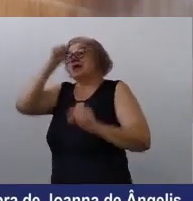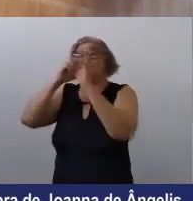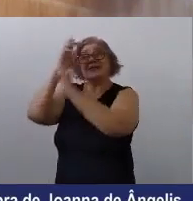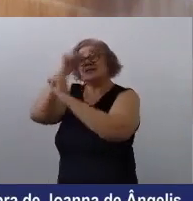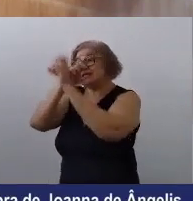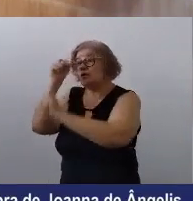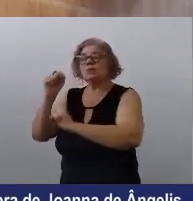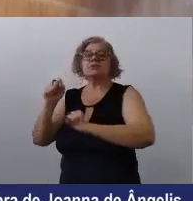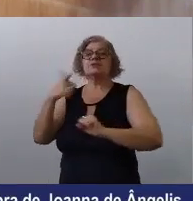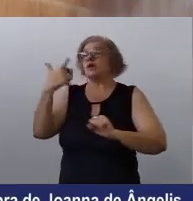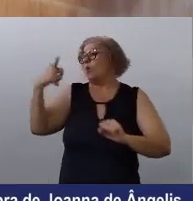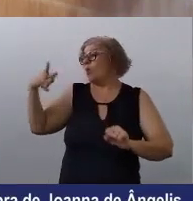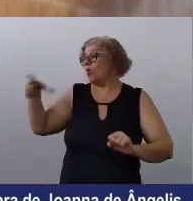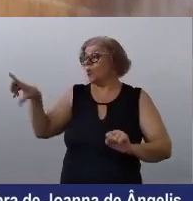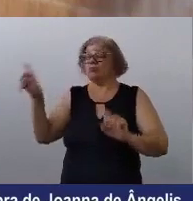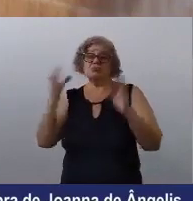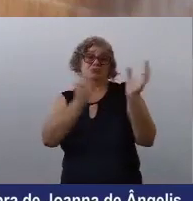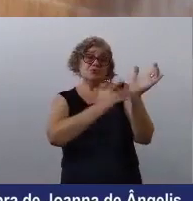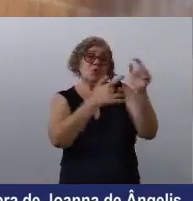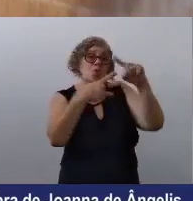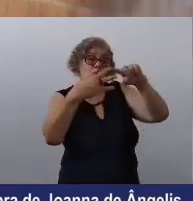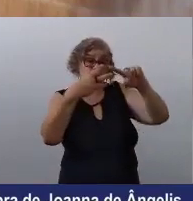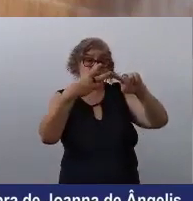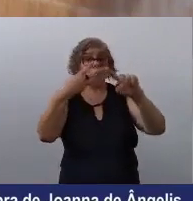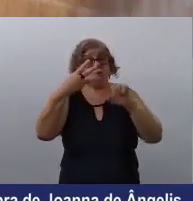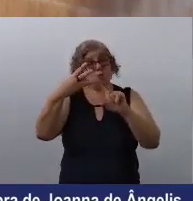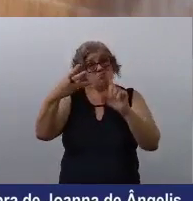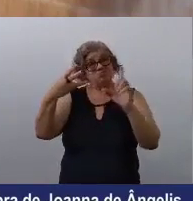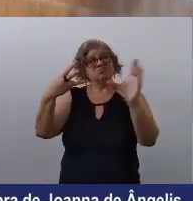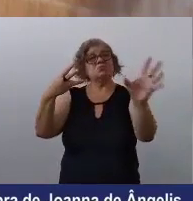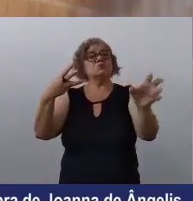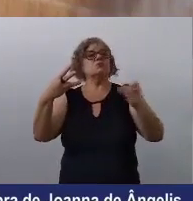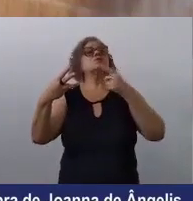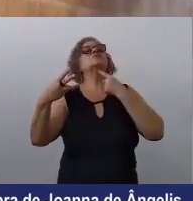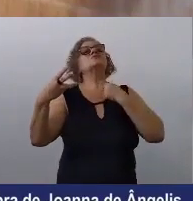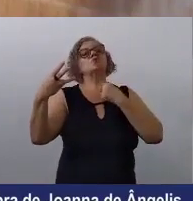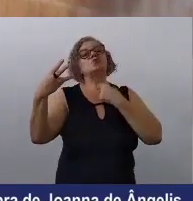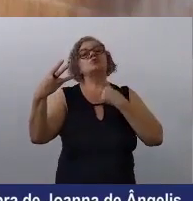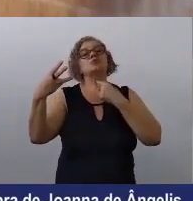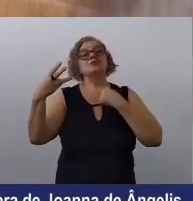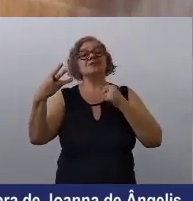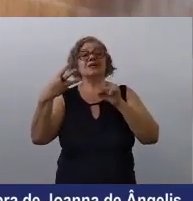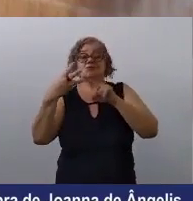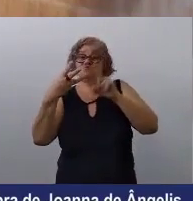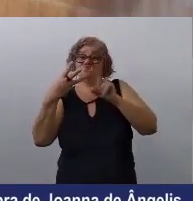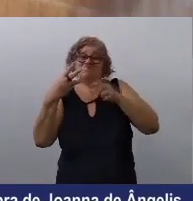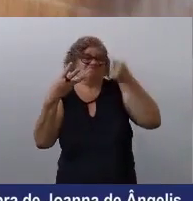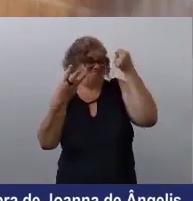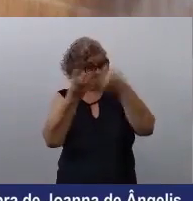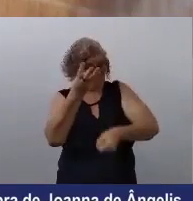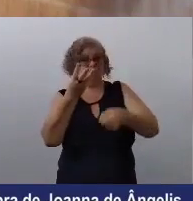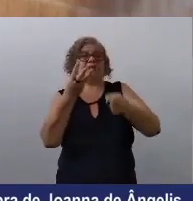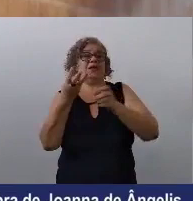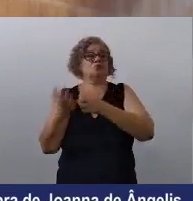apenas porque são obrigados, outros anseiam por novos